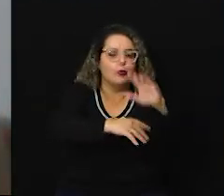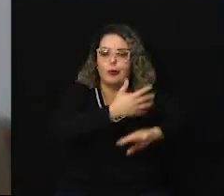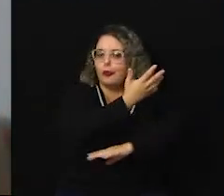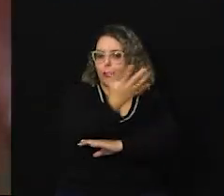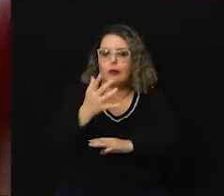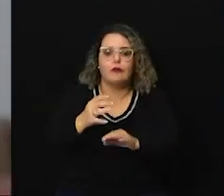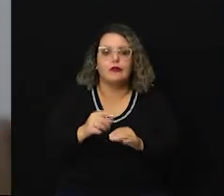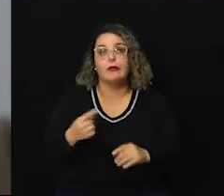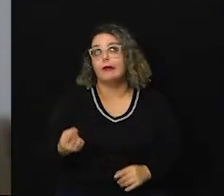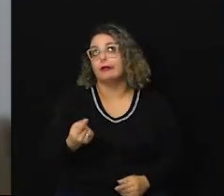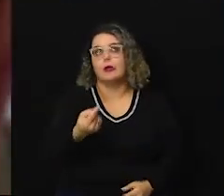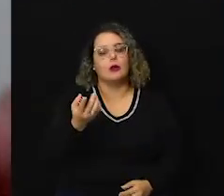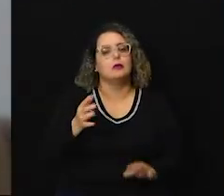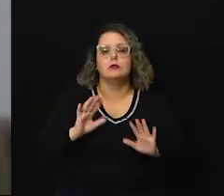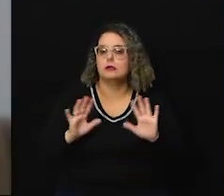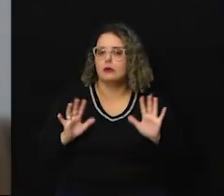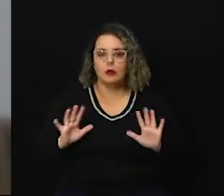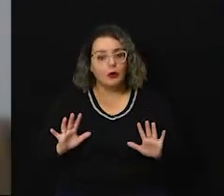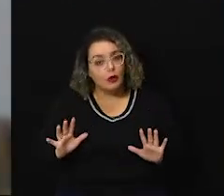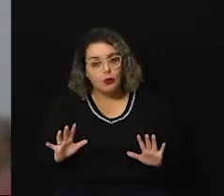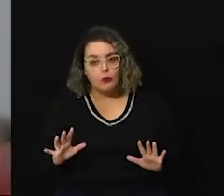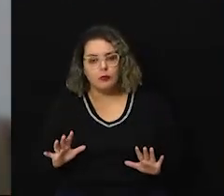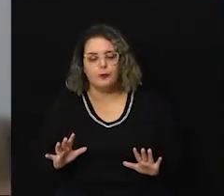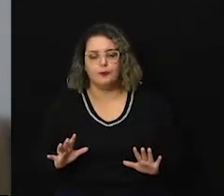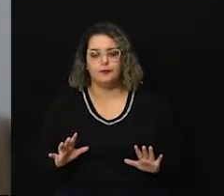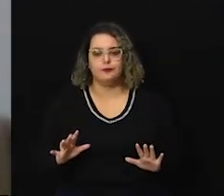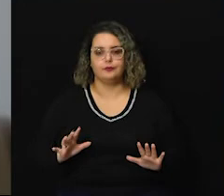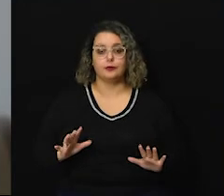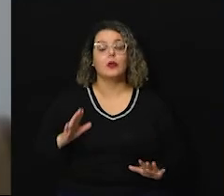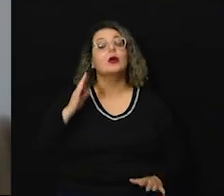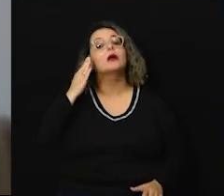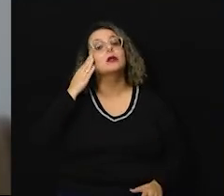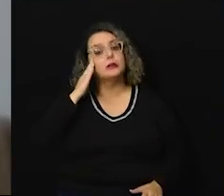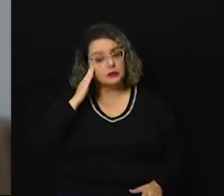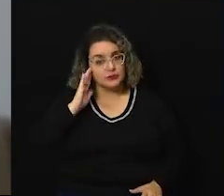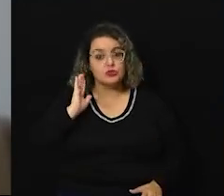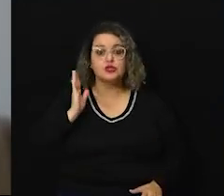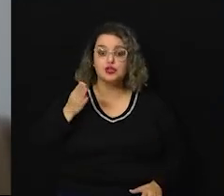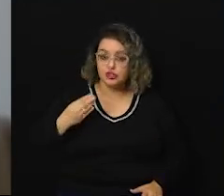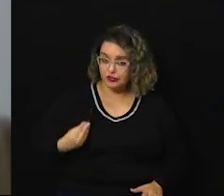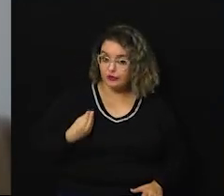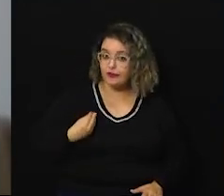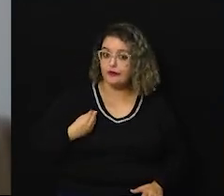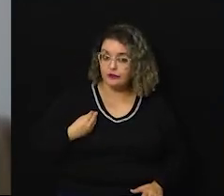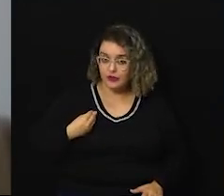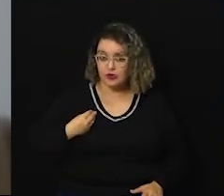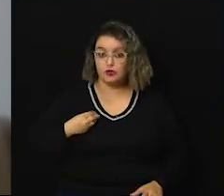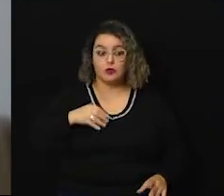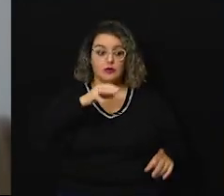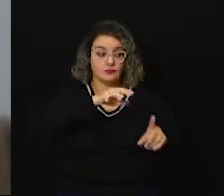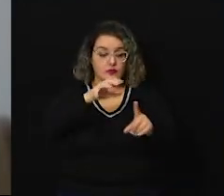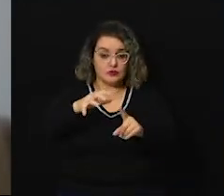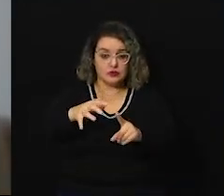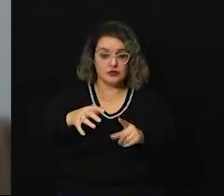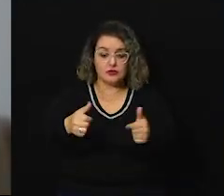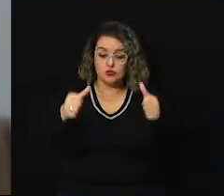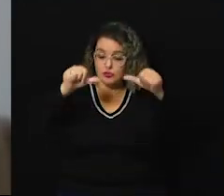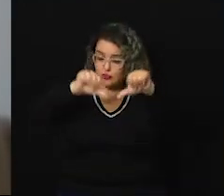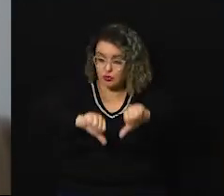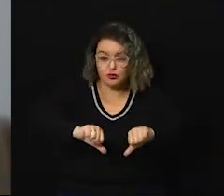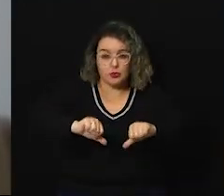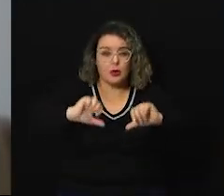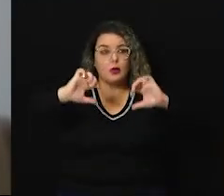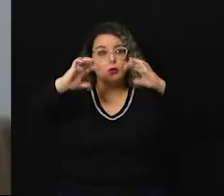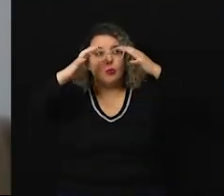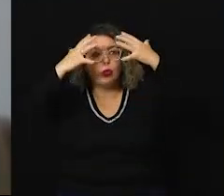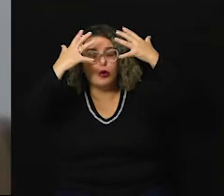bem que simplesmente a gente vai usar ele vai estar ali para sempre entender que a gente já tá vivendo Impacto daqueles climática da crise da